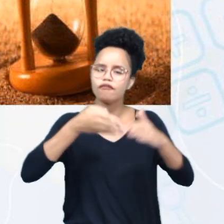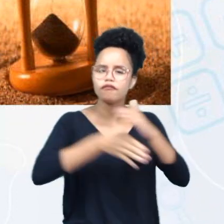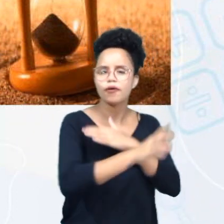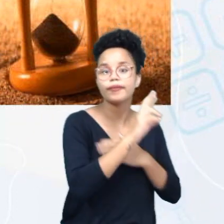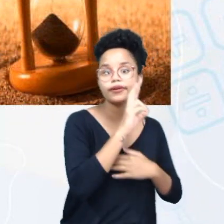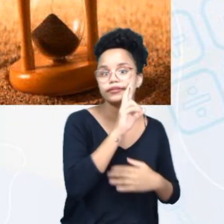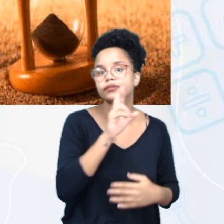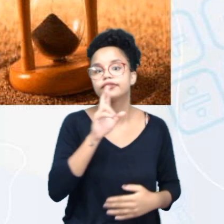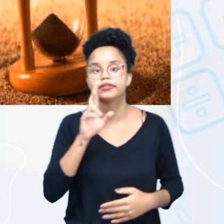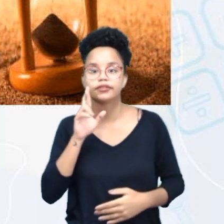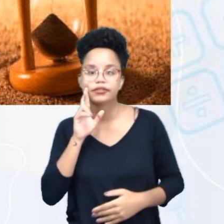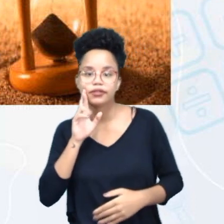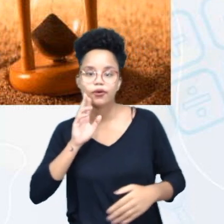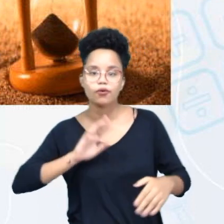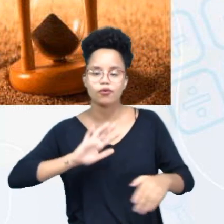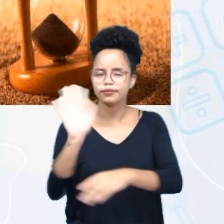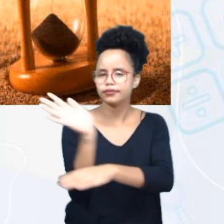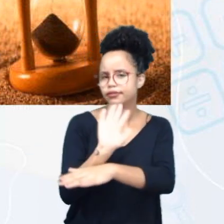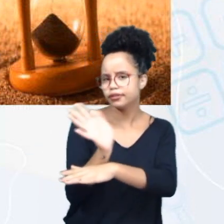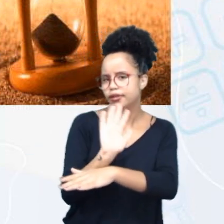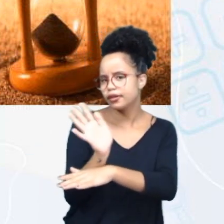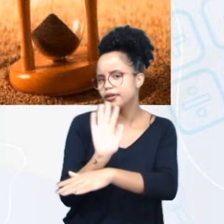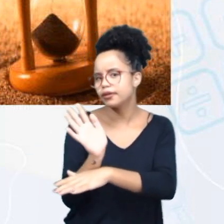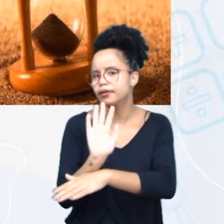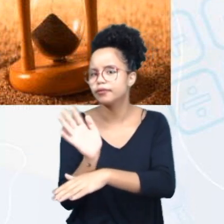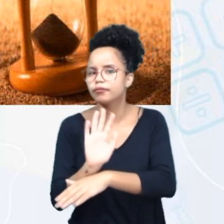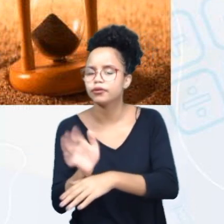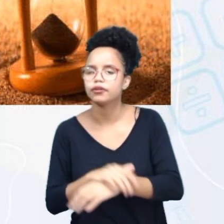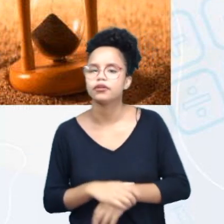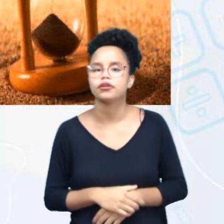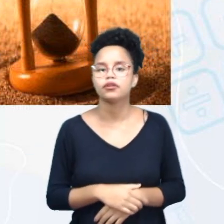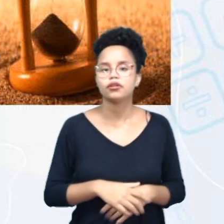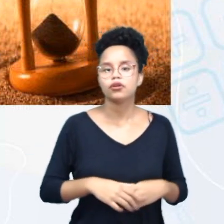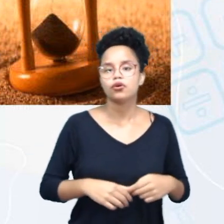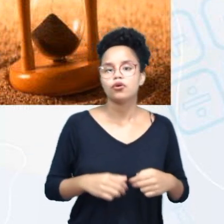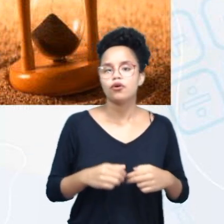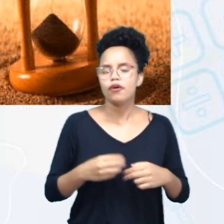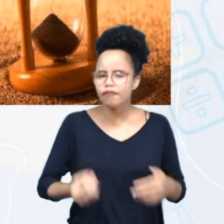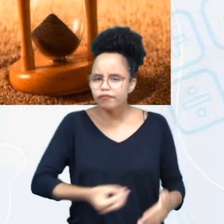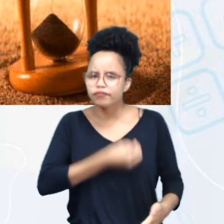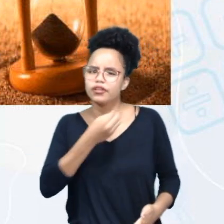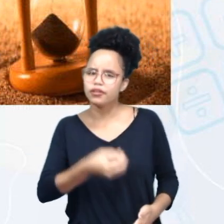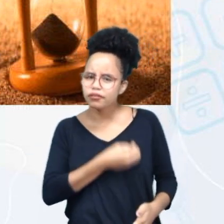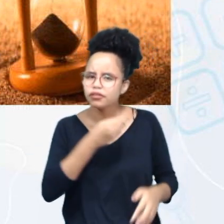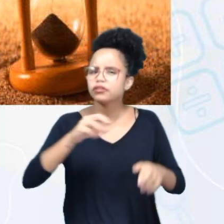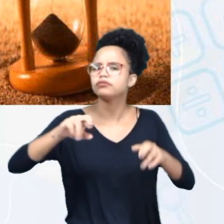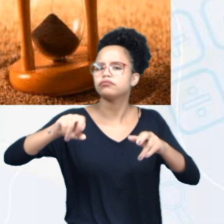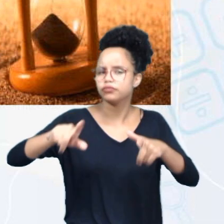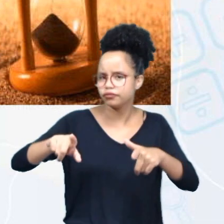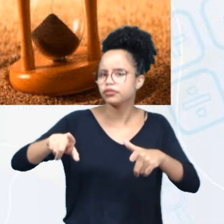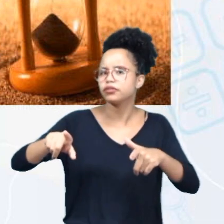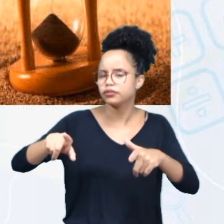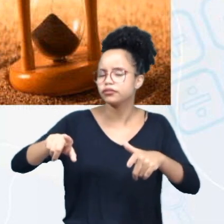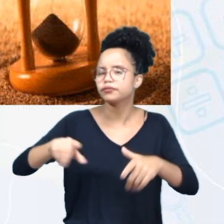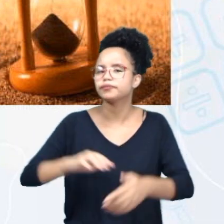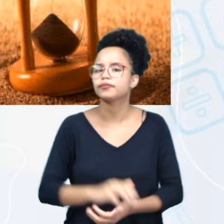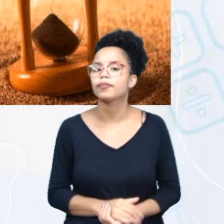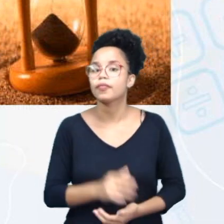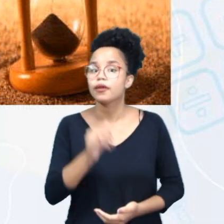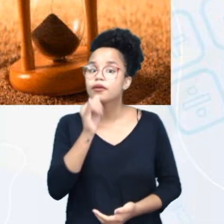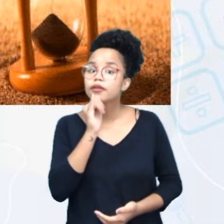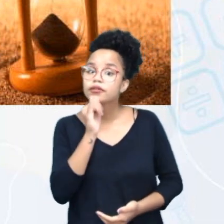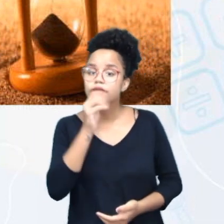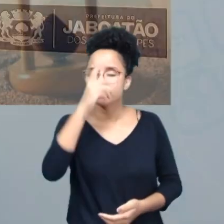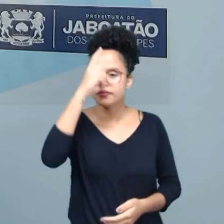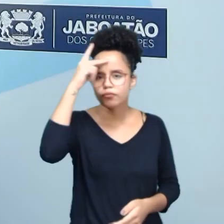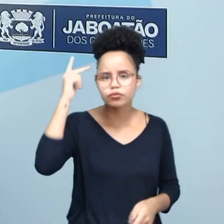restaurantes, cinemas, shoppings. São realidades completamente diferentes, por exemplo, de alguns